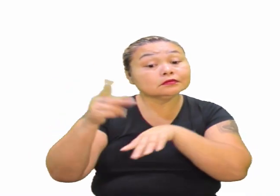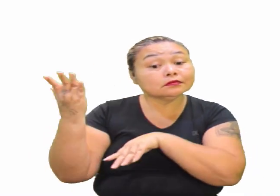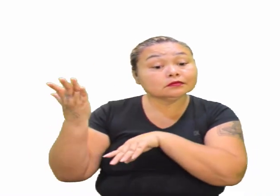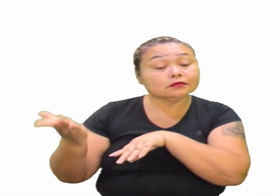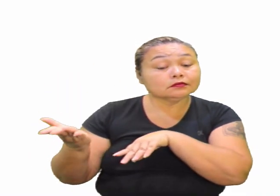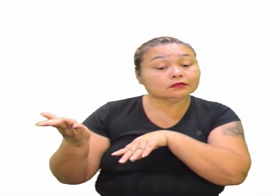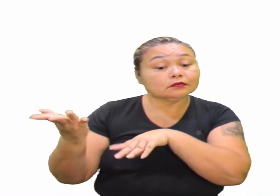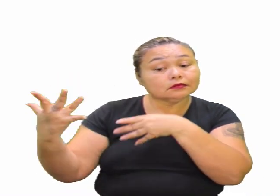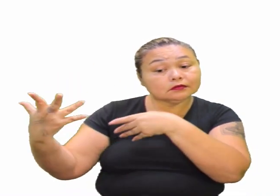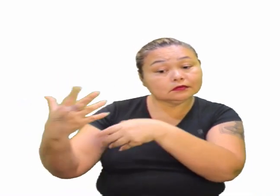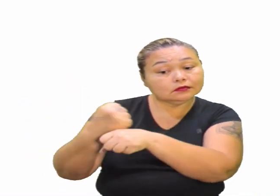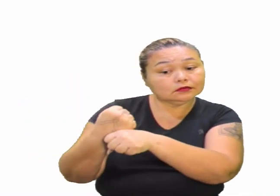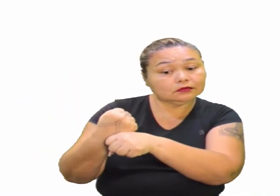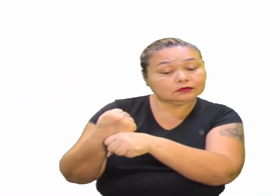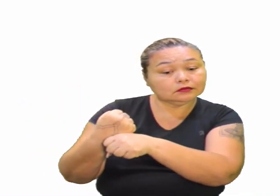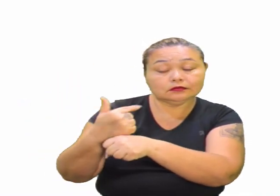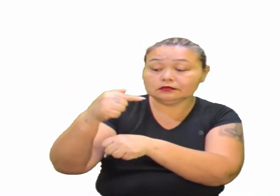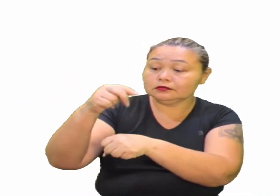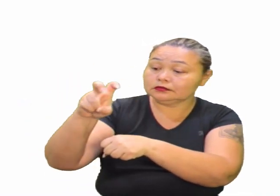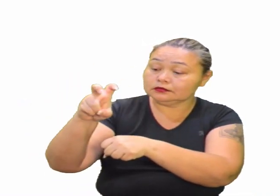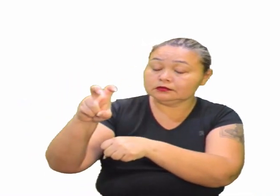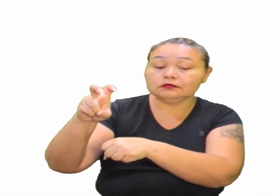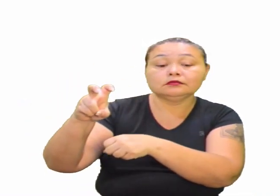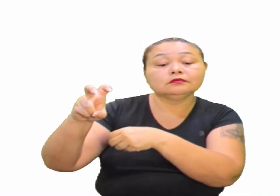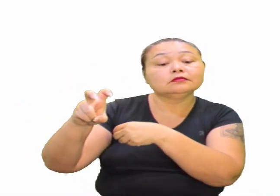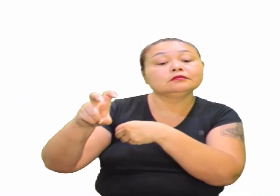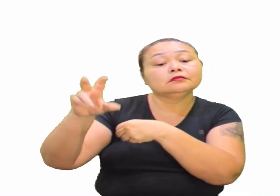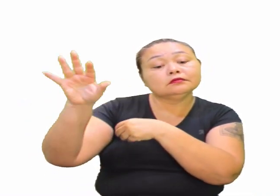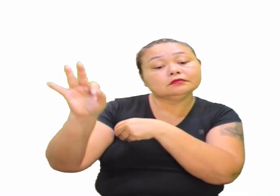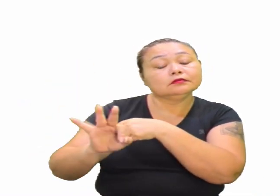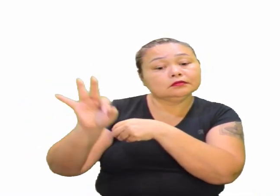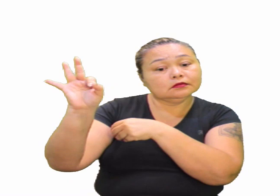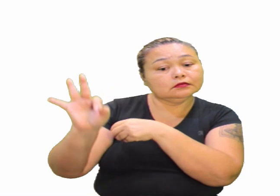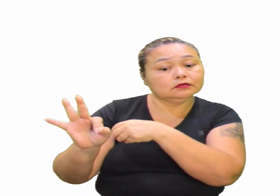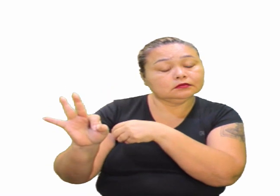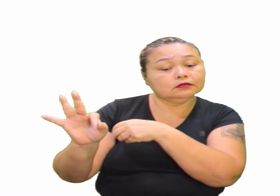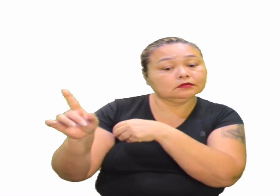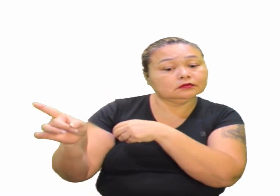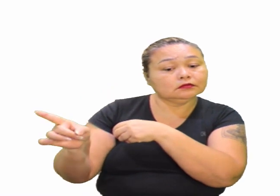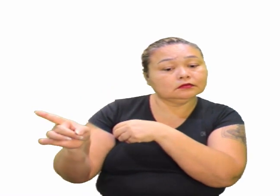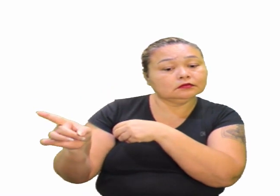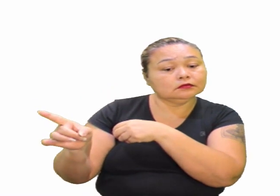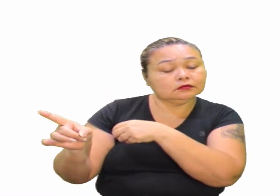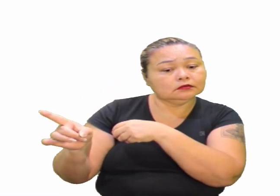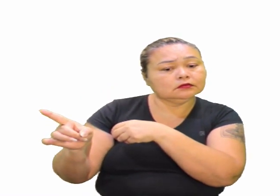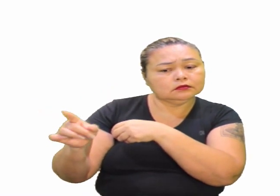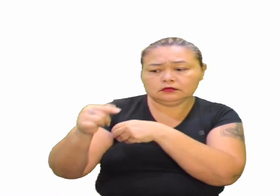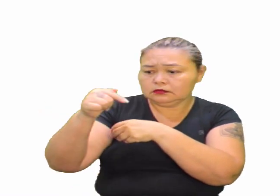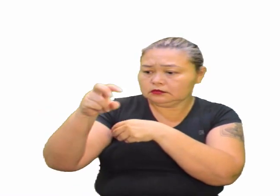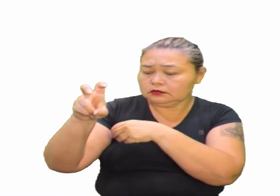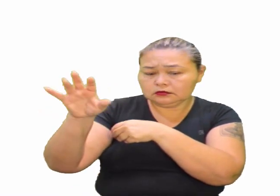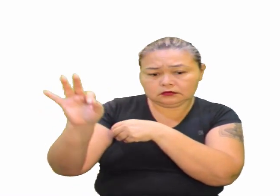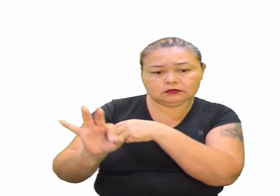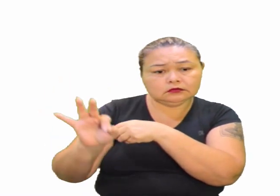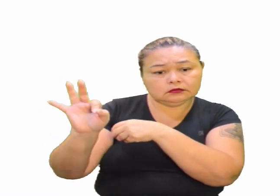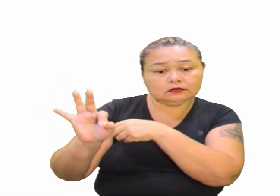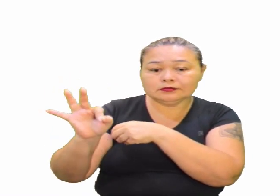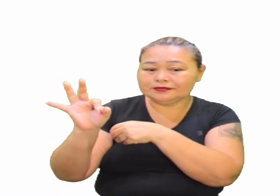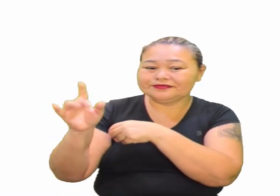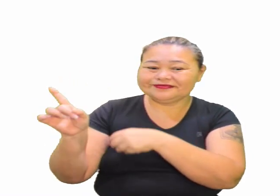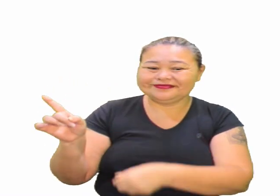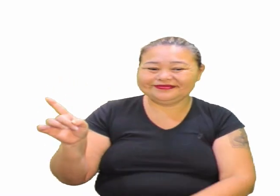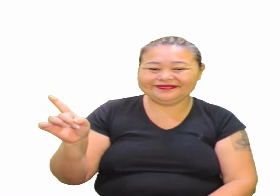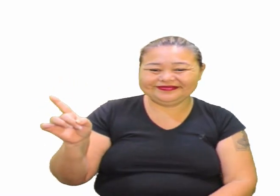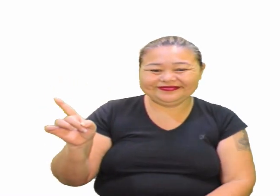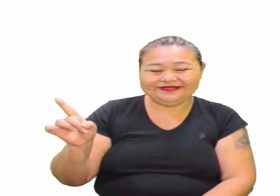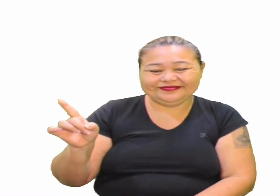ó. Somando, dá 75%. Eita, Jefferson, esse teu 75 tá bonito demais da